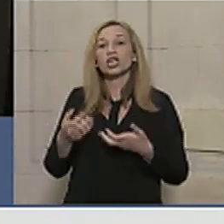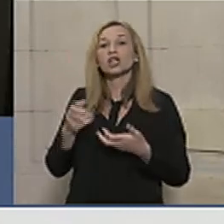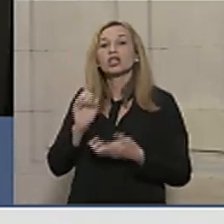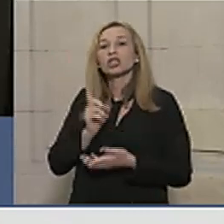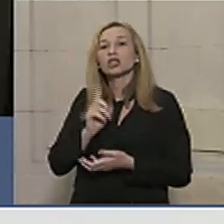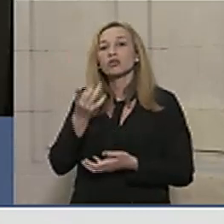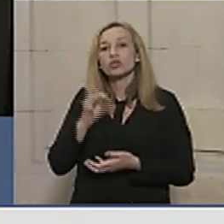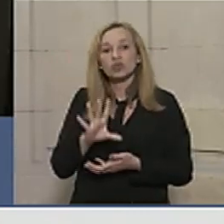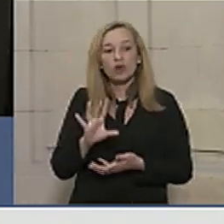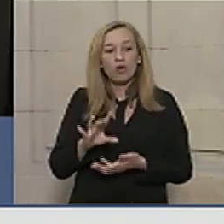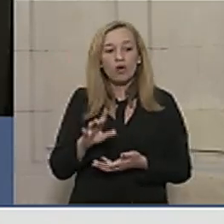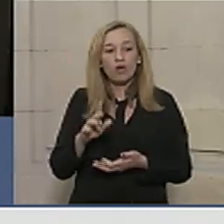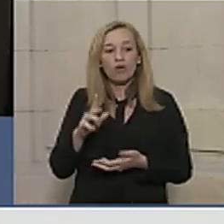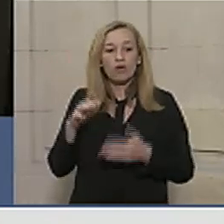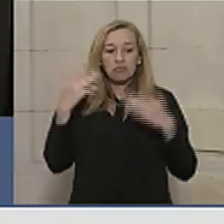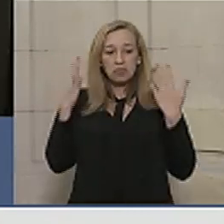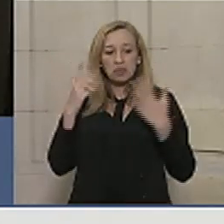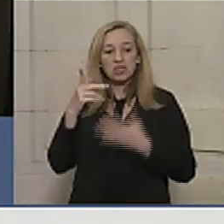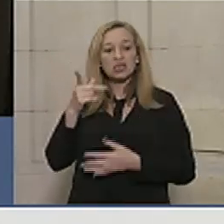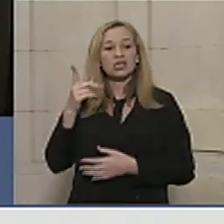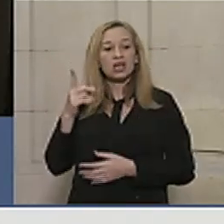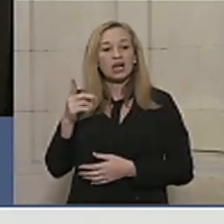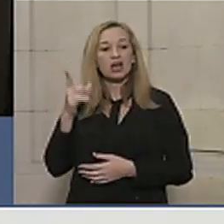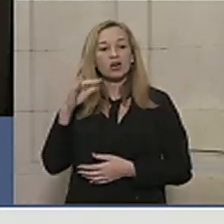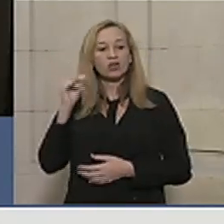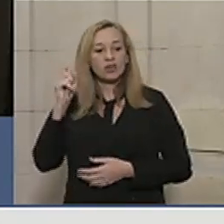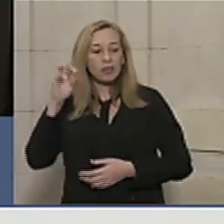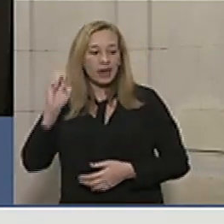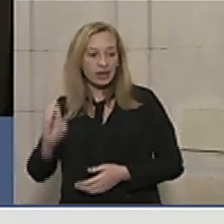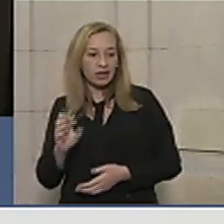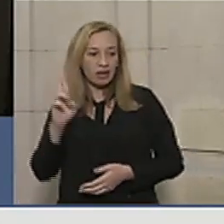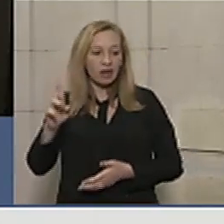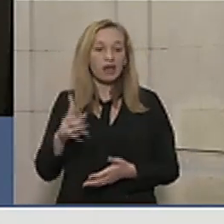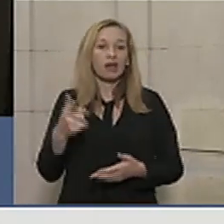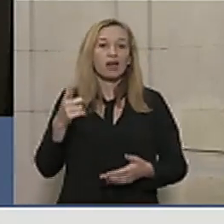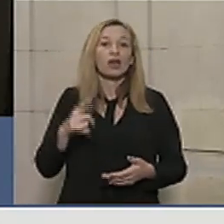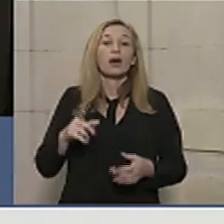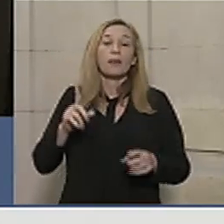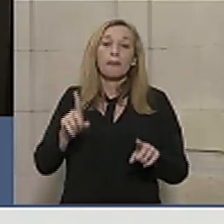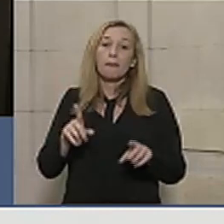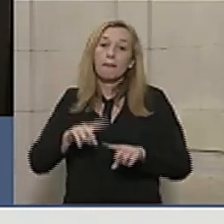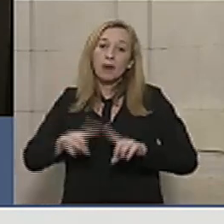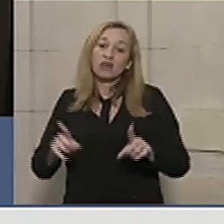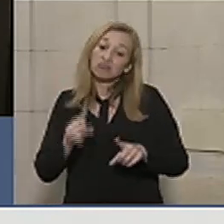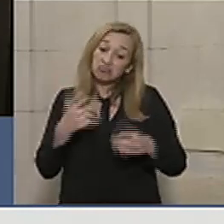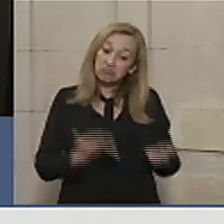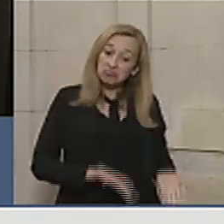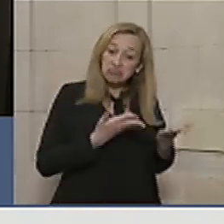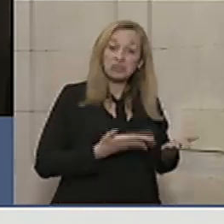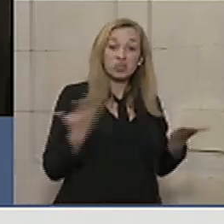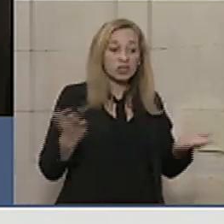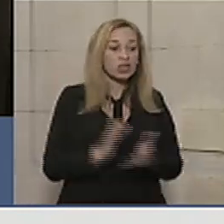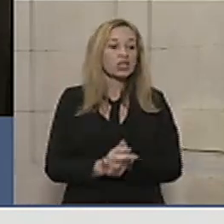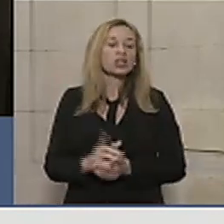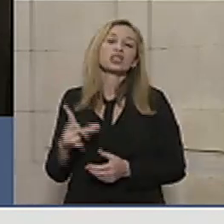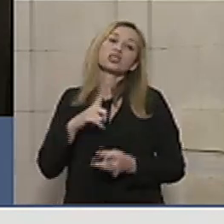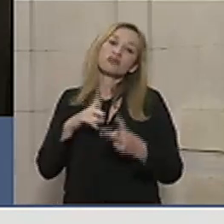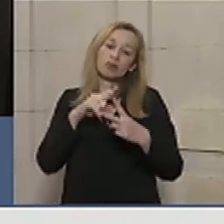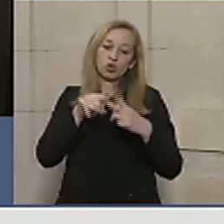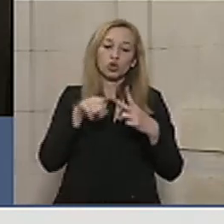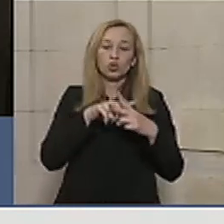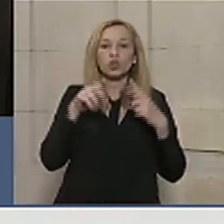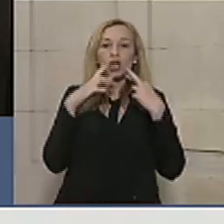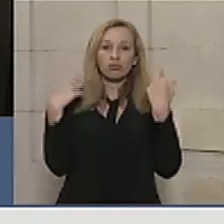cumprimentar o deputado Rosenberg Reis, mas a sua iniciativa. Nós tivemos a oportunidade de realizar 2